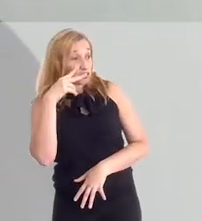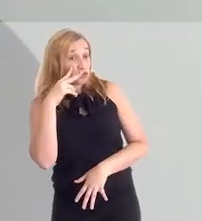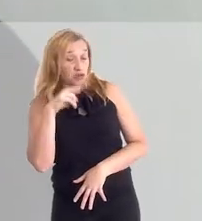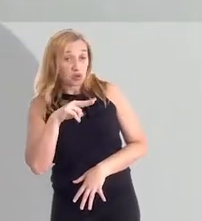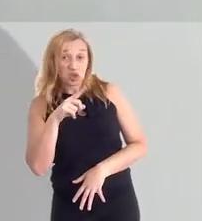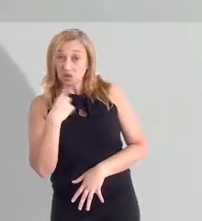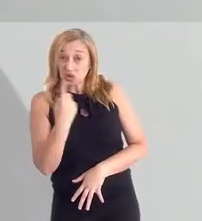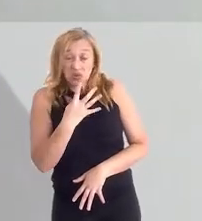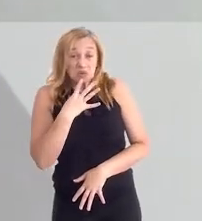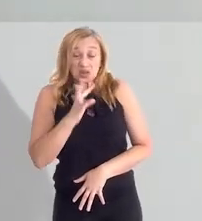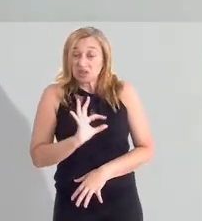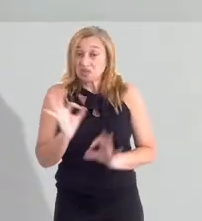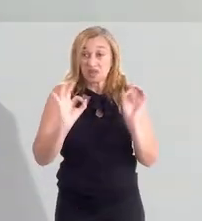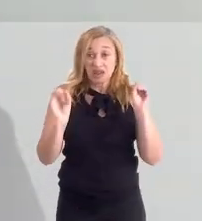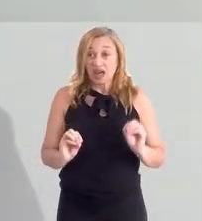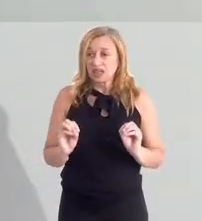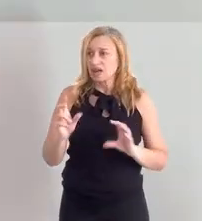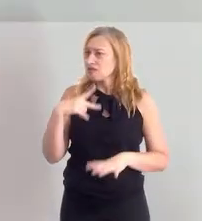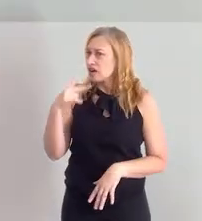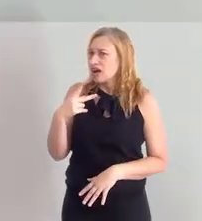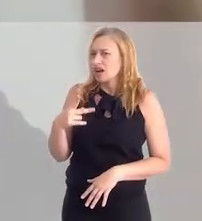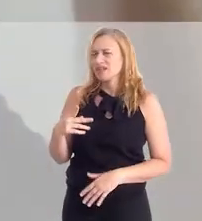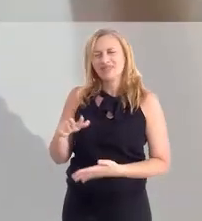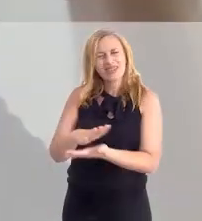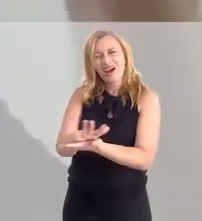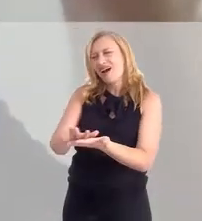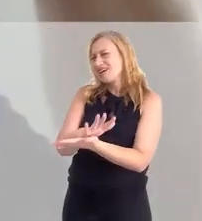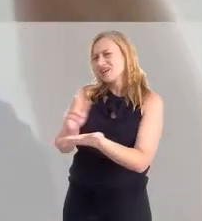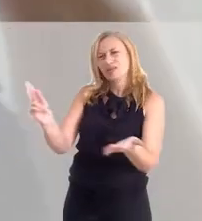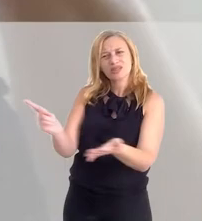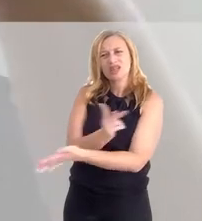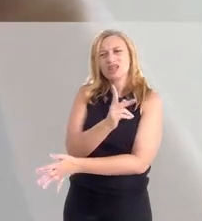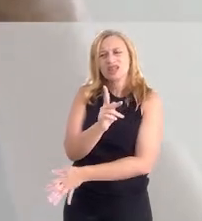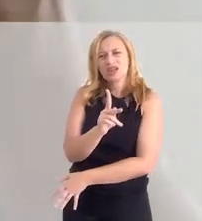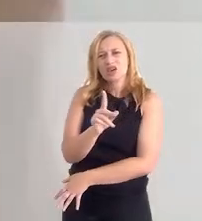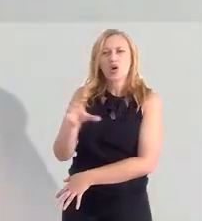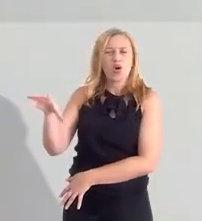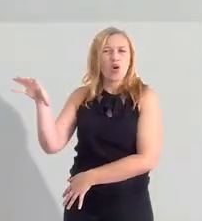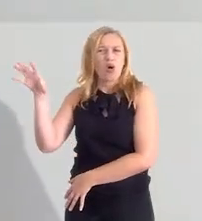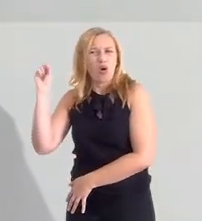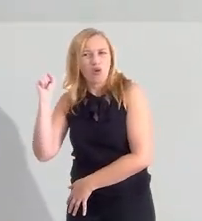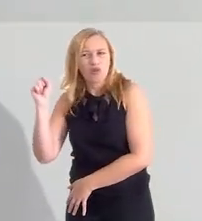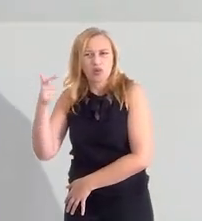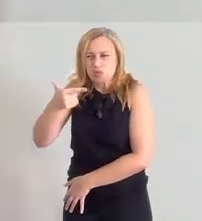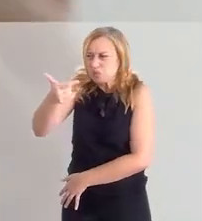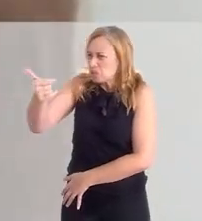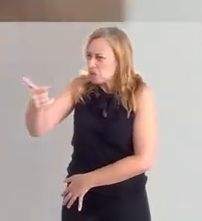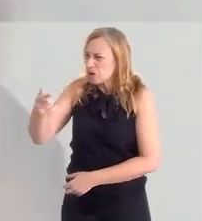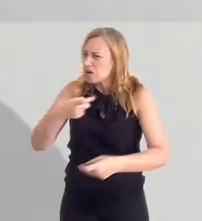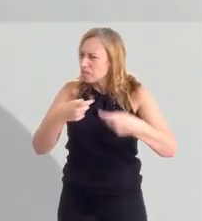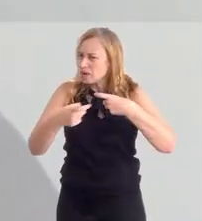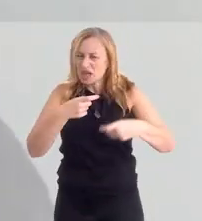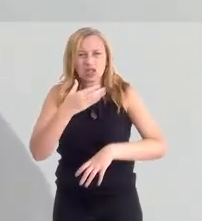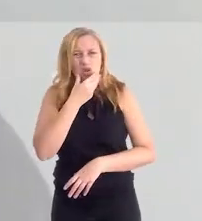nossa covardia, o Riobaldo diz: não, nada. Tiros que o senhor ouviu não são briga de homem, não. Deus esteja.